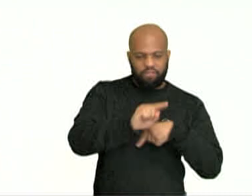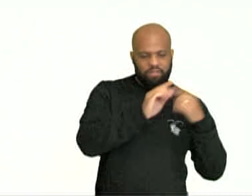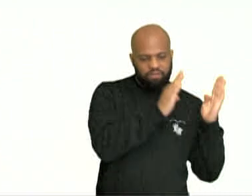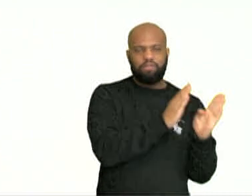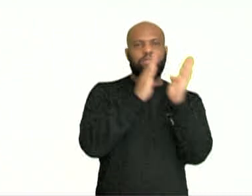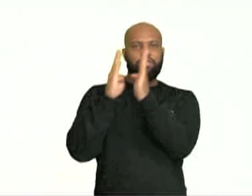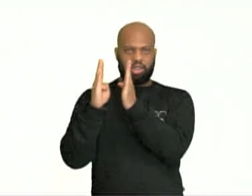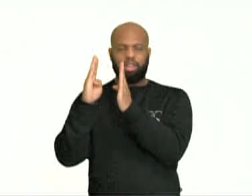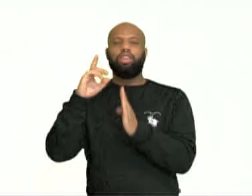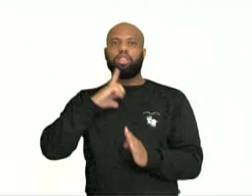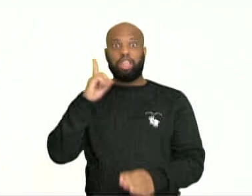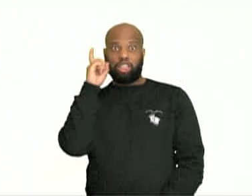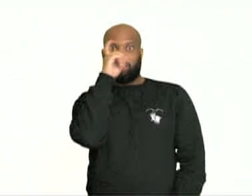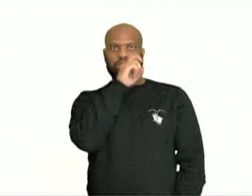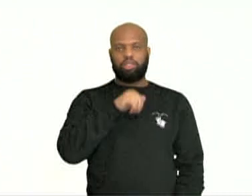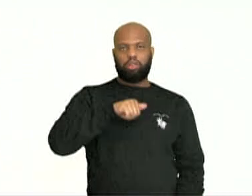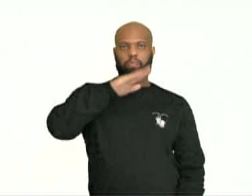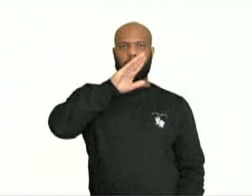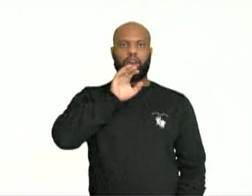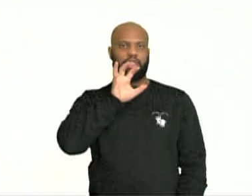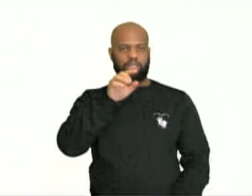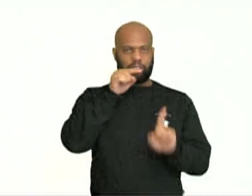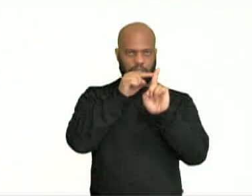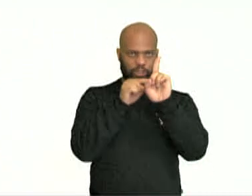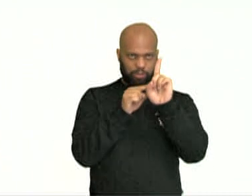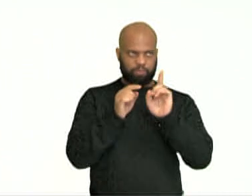pouquinho mais difíceis dessa modalidade.